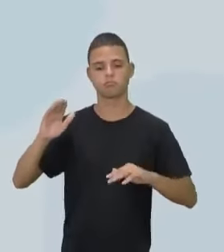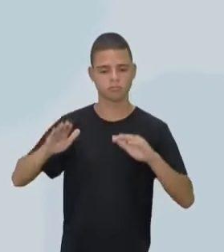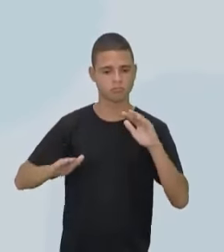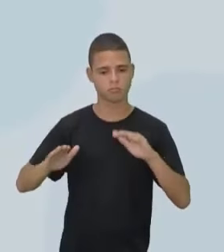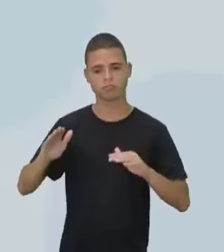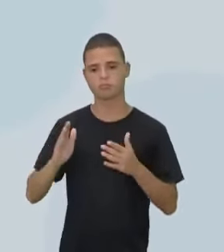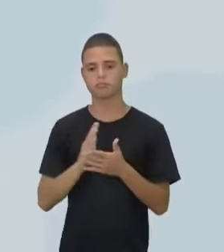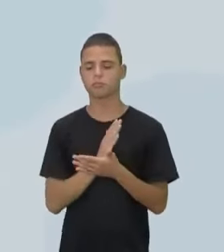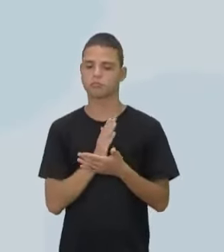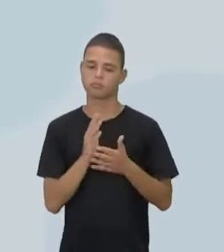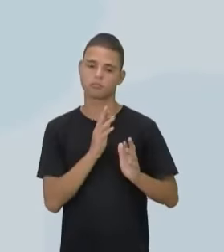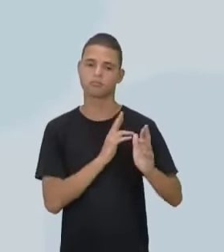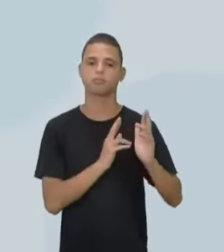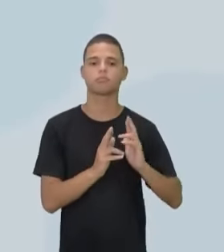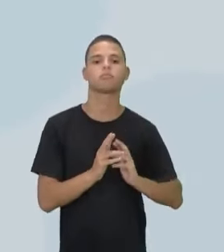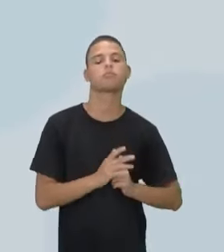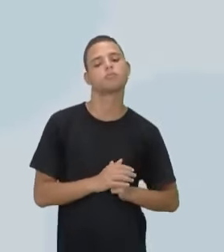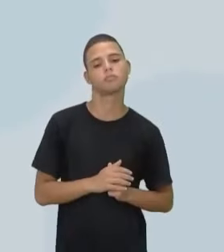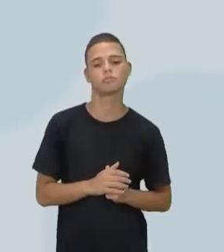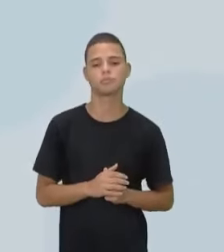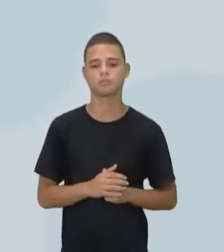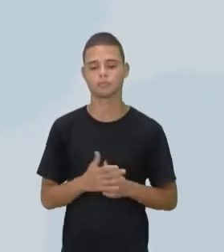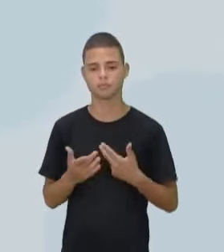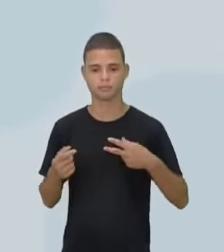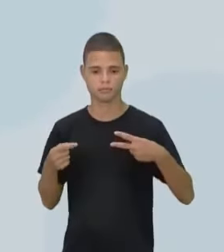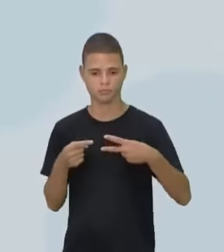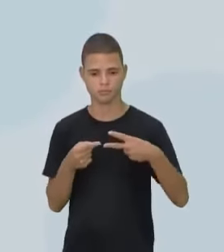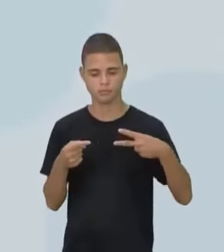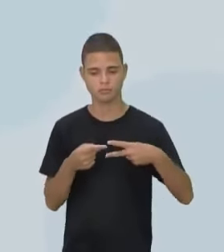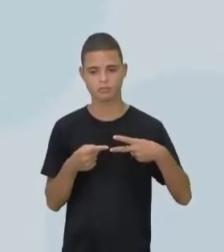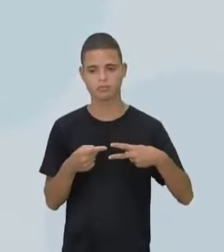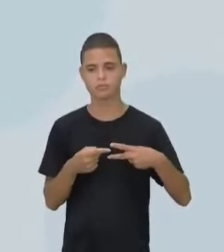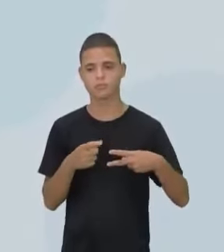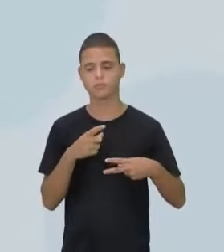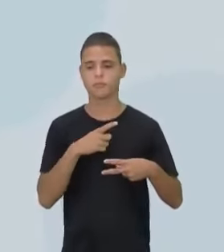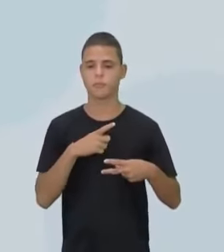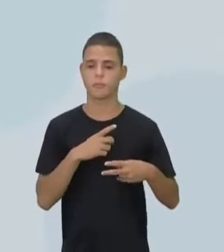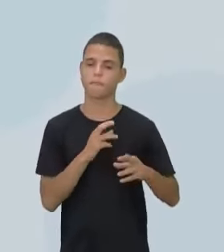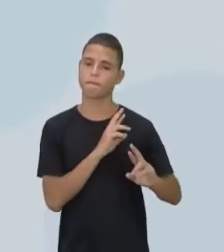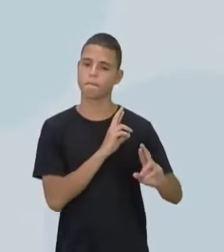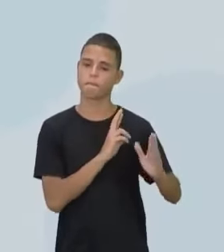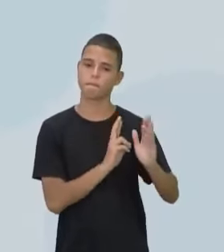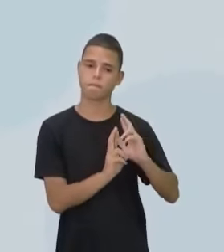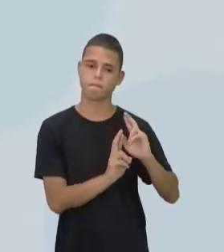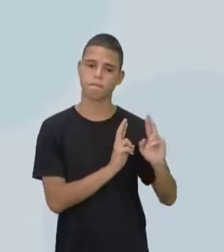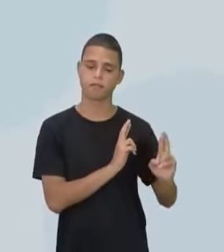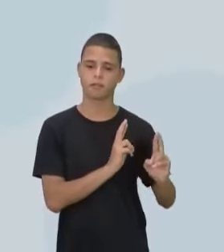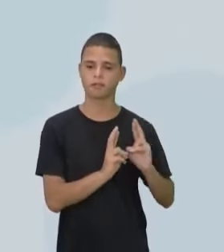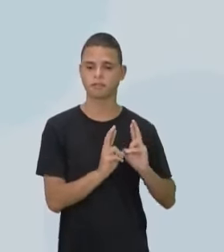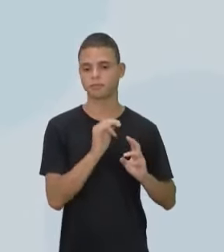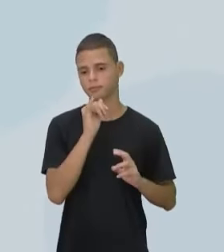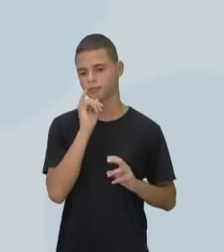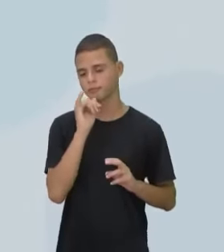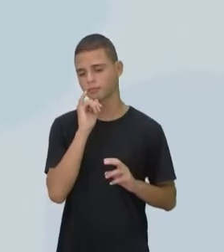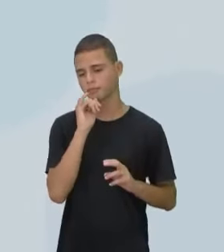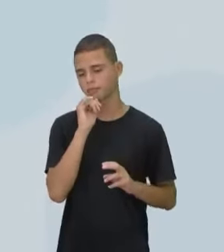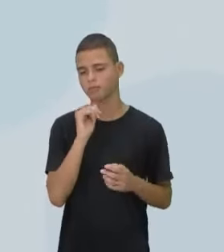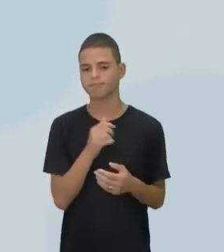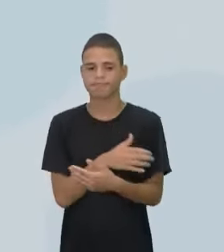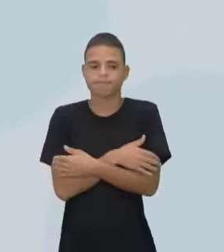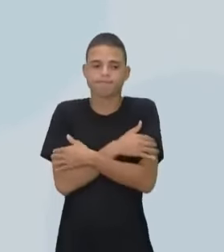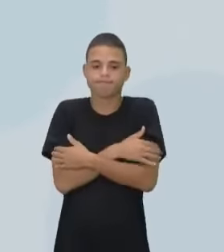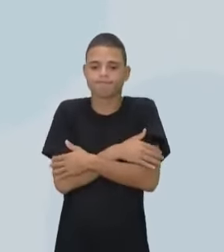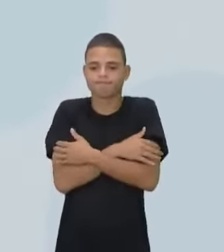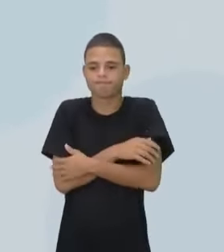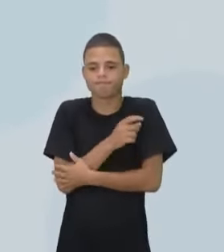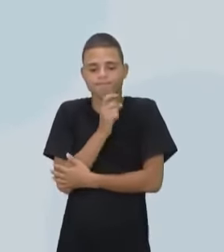elementos. Então, aquela setinha que vem de baixo, a gente colocou um esqueminha para representar, por exemplo, uma entrada de frente fria. A massa polar